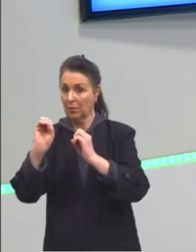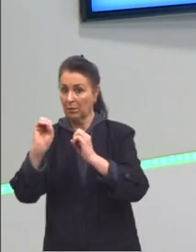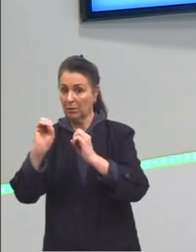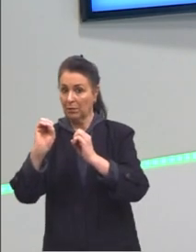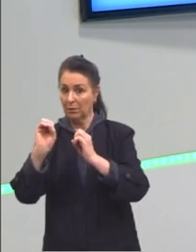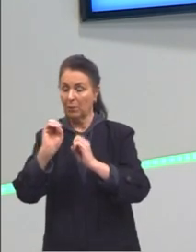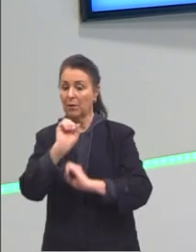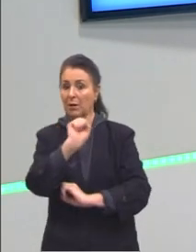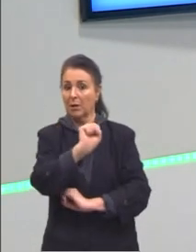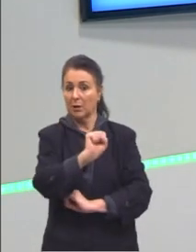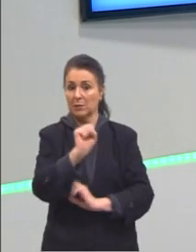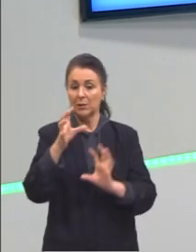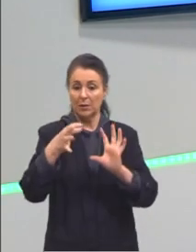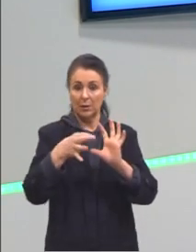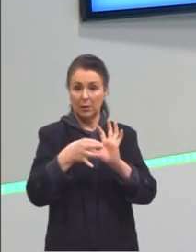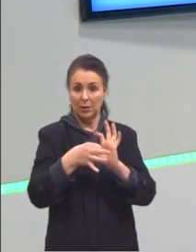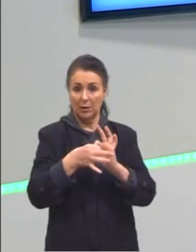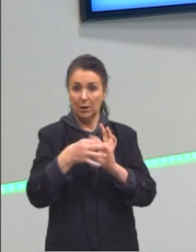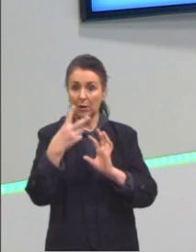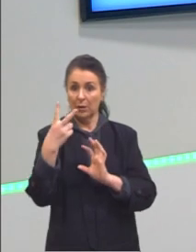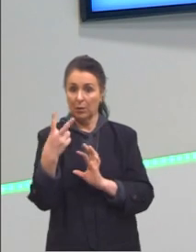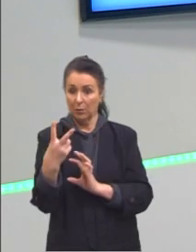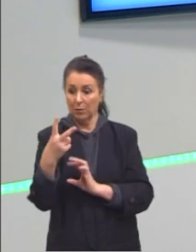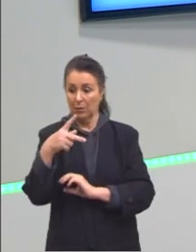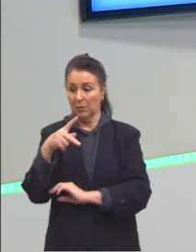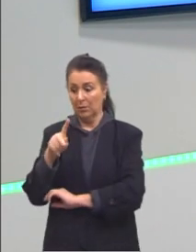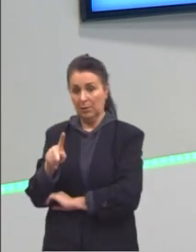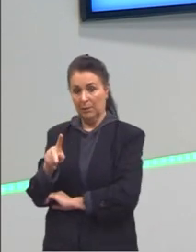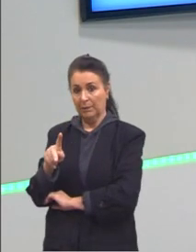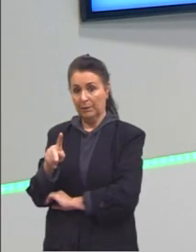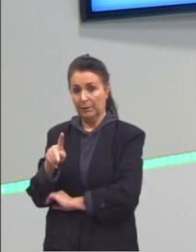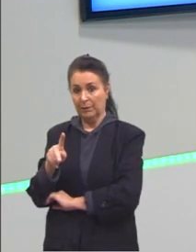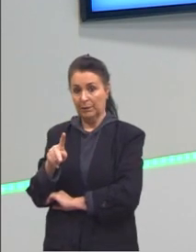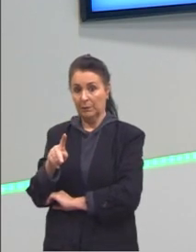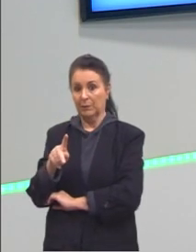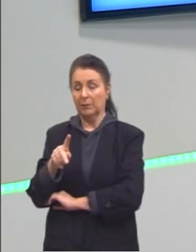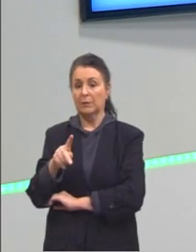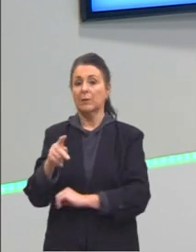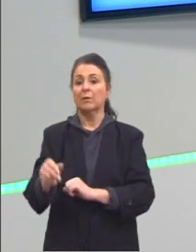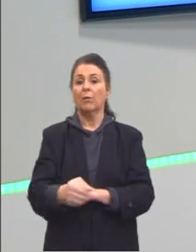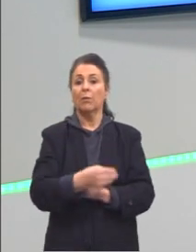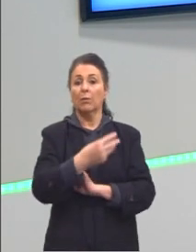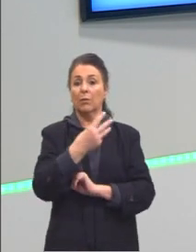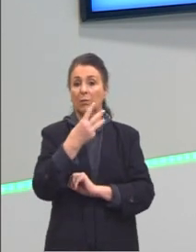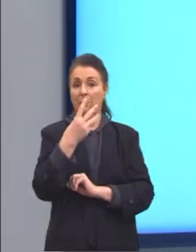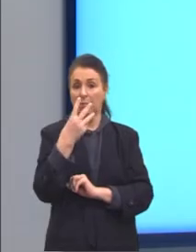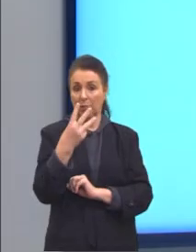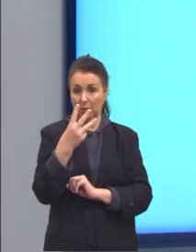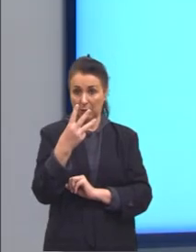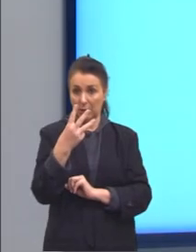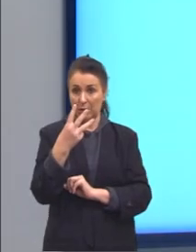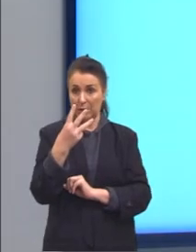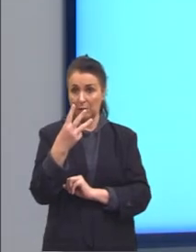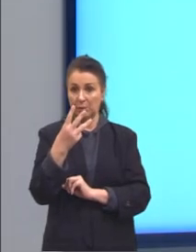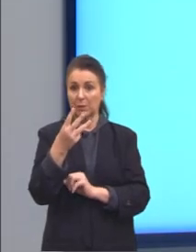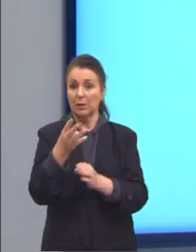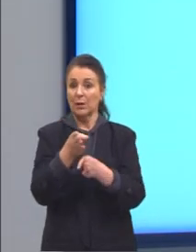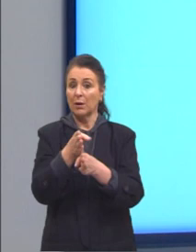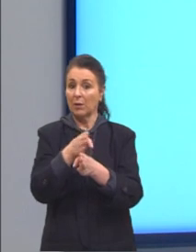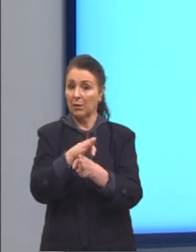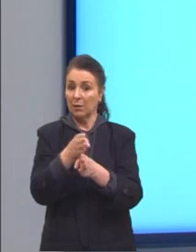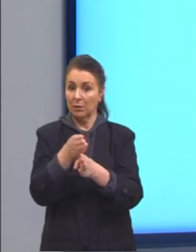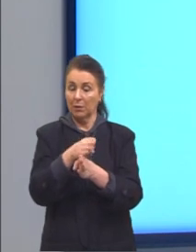S vai se ligar a dois orbitais P Tá formando então três orbitais hibridados SP2